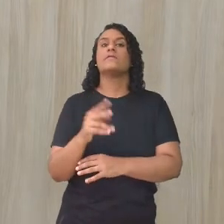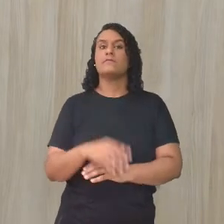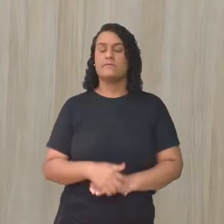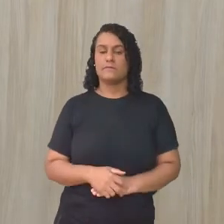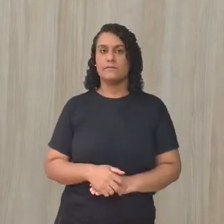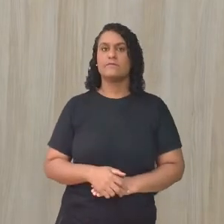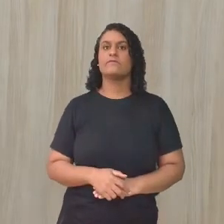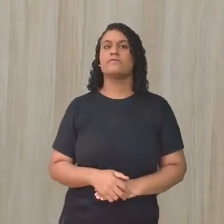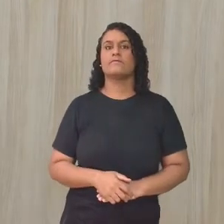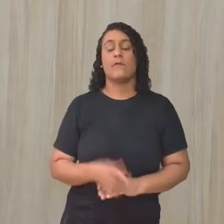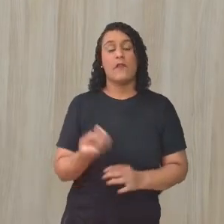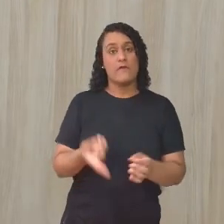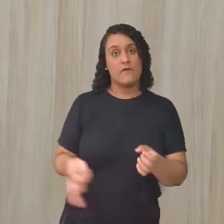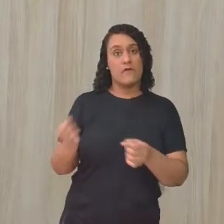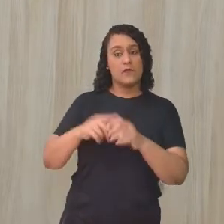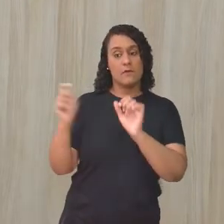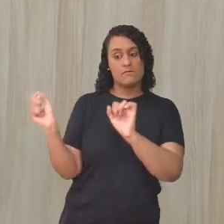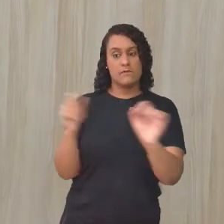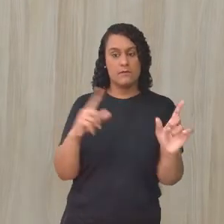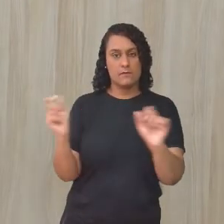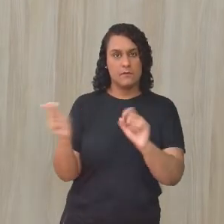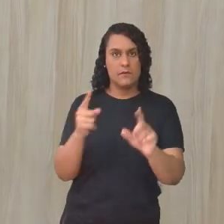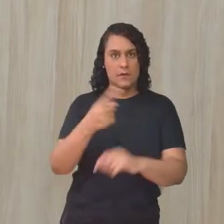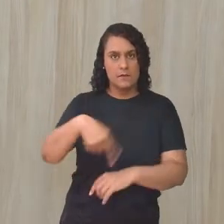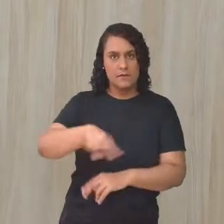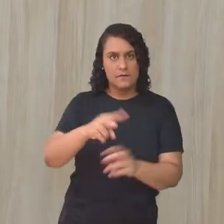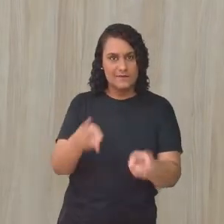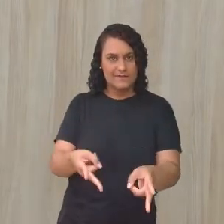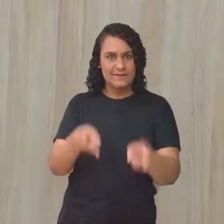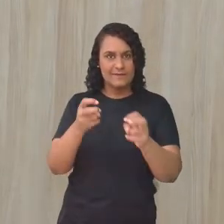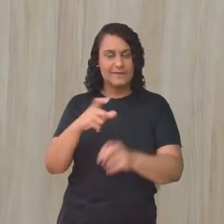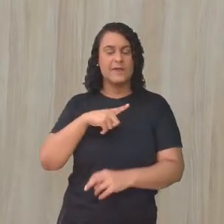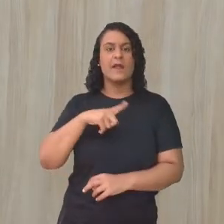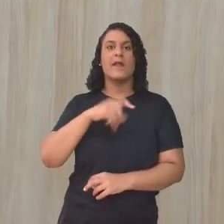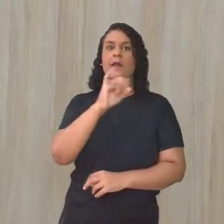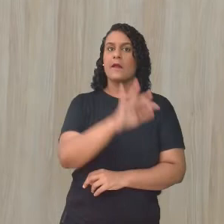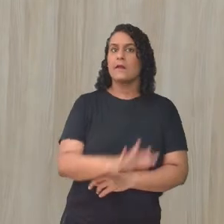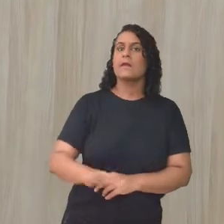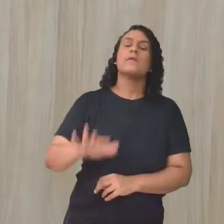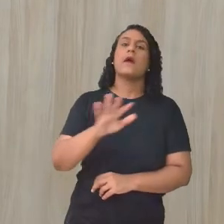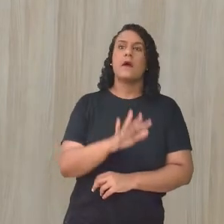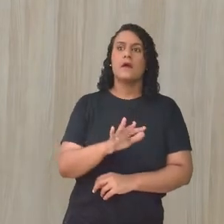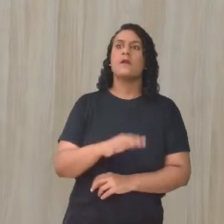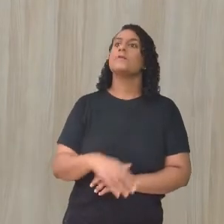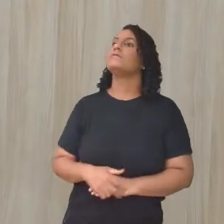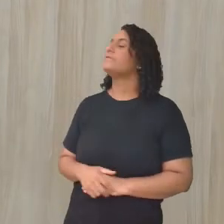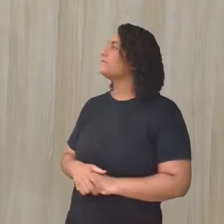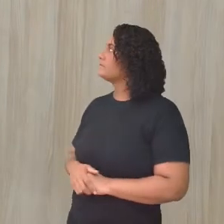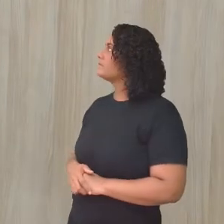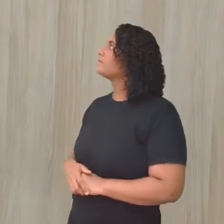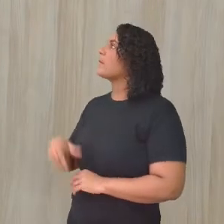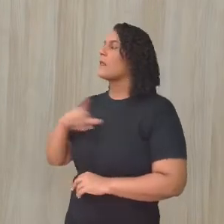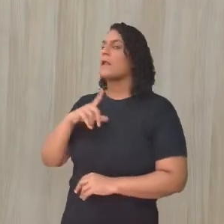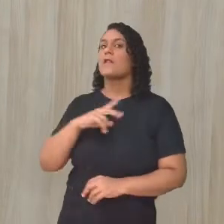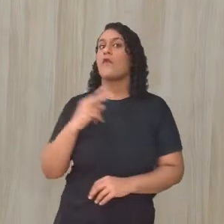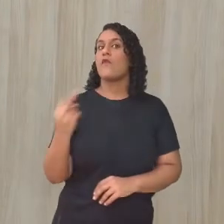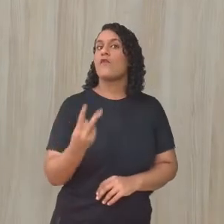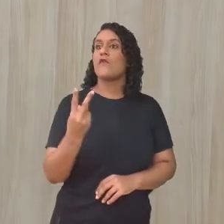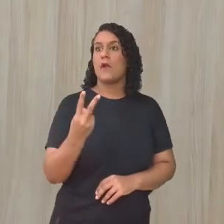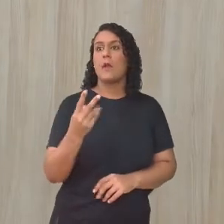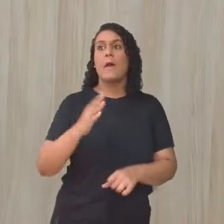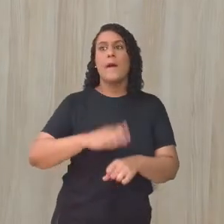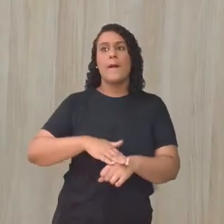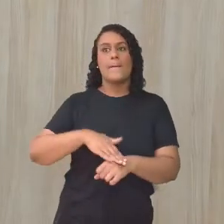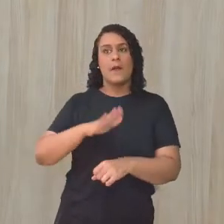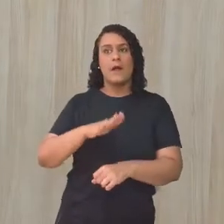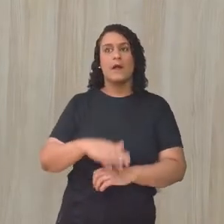para vocês observarem, que tem a figura, que a gente, quando coloca uma figura como essa, que tem um valor a mais,